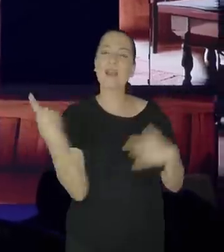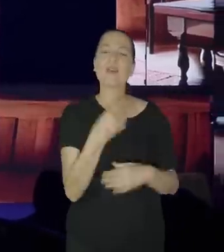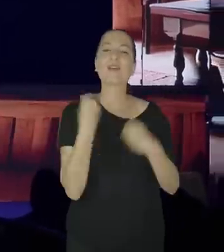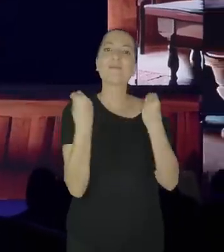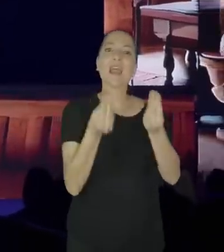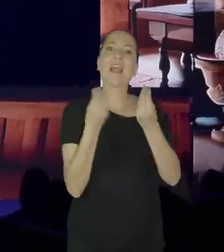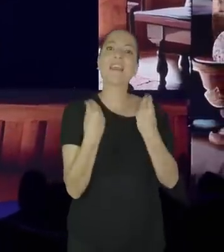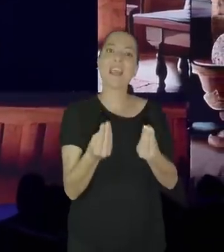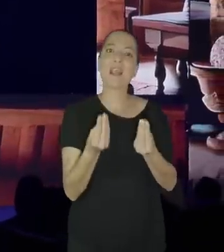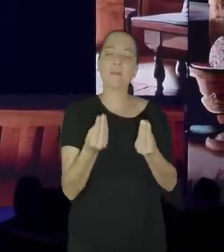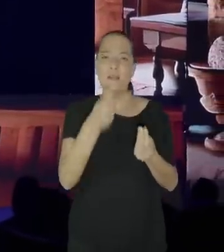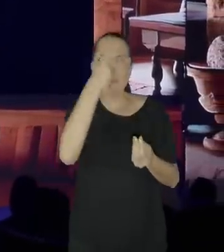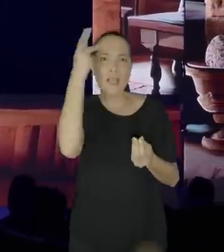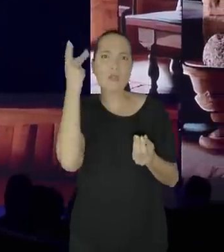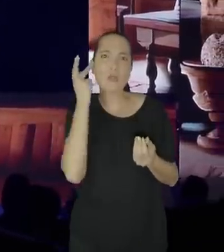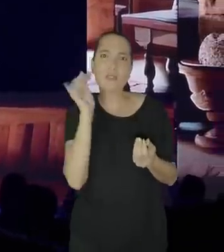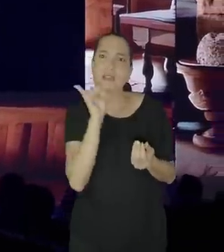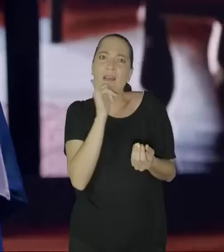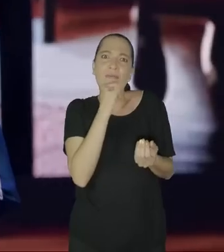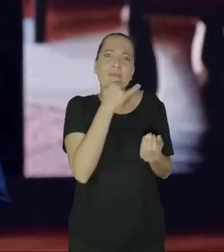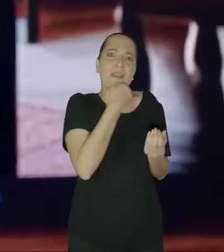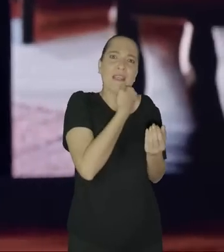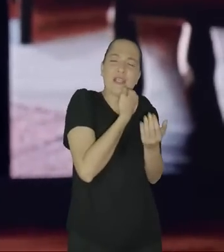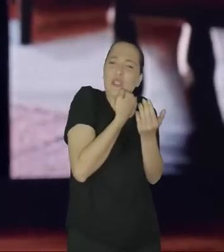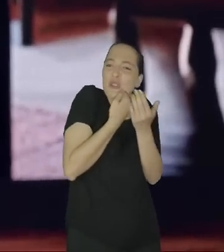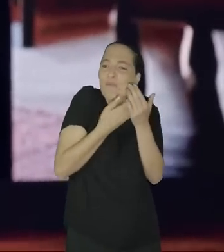aos que se encontram sentados na escuridão